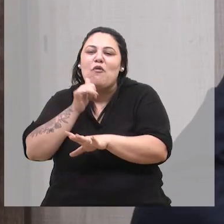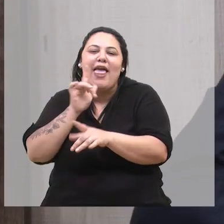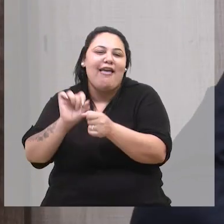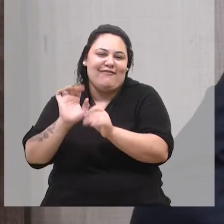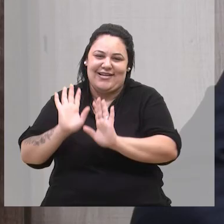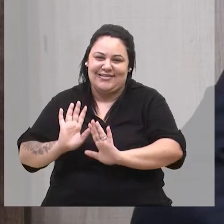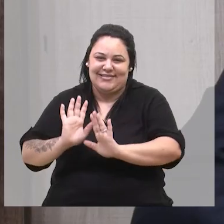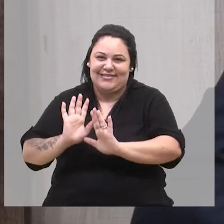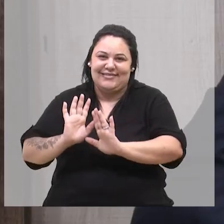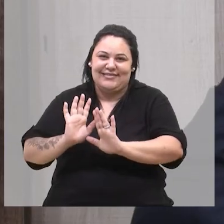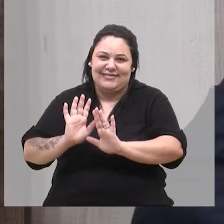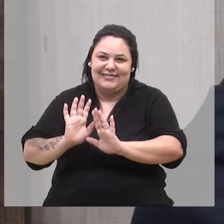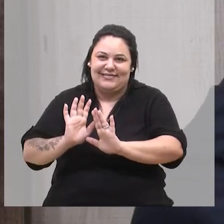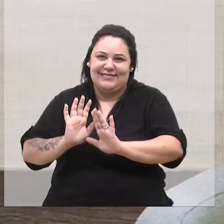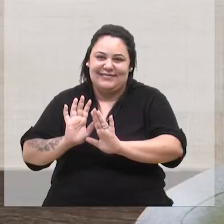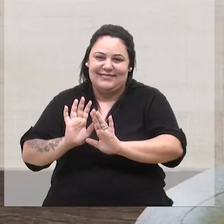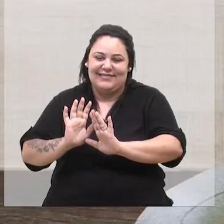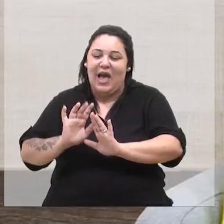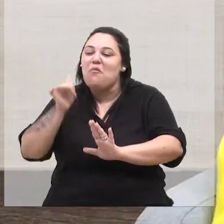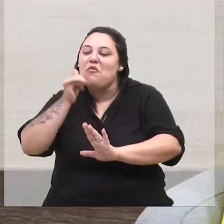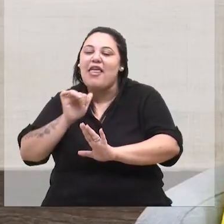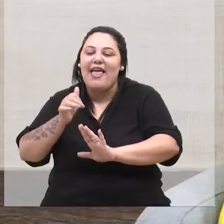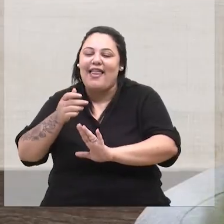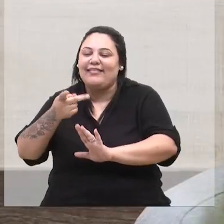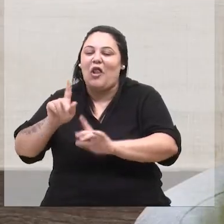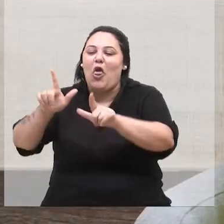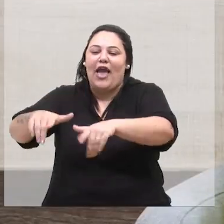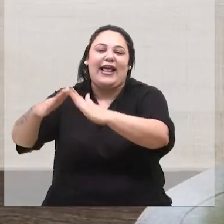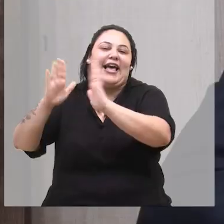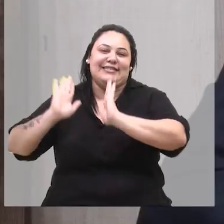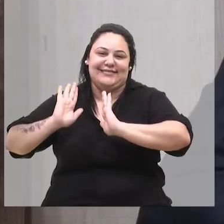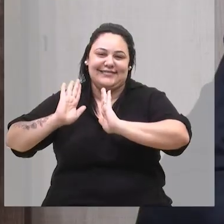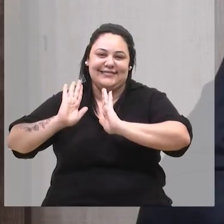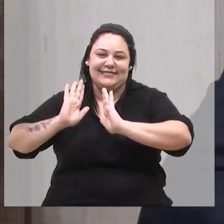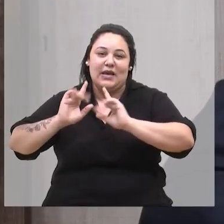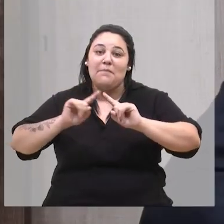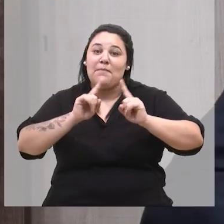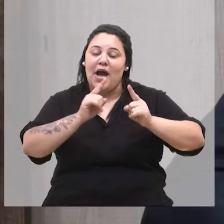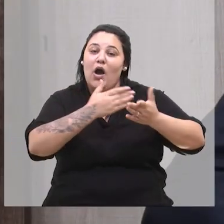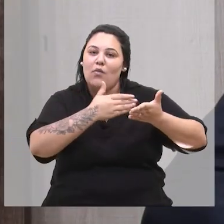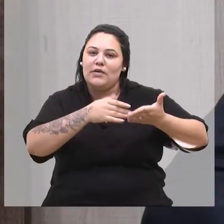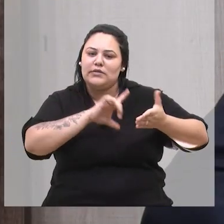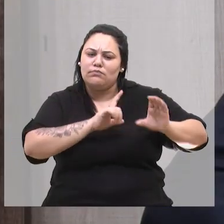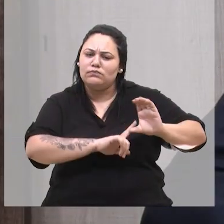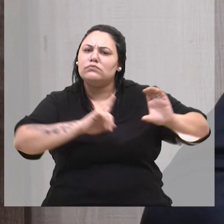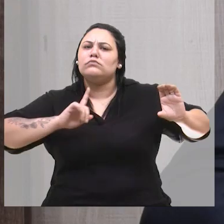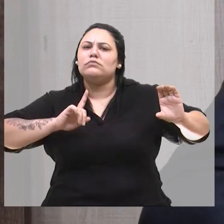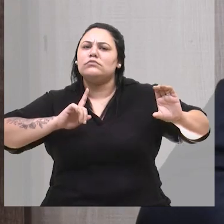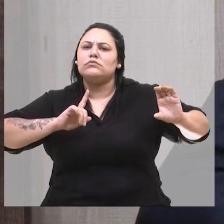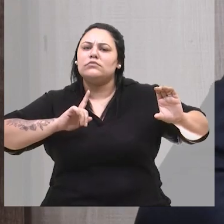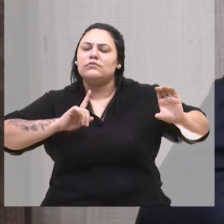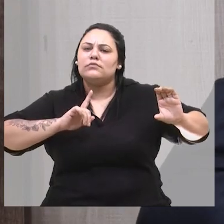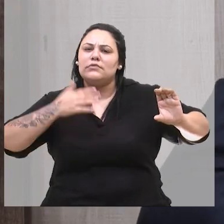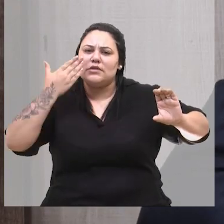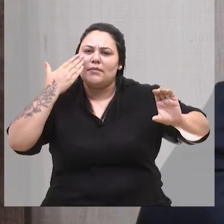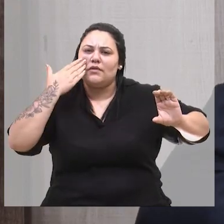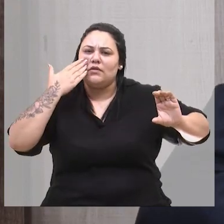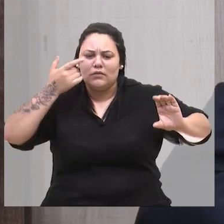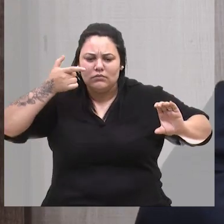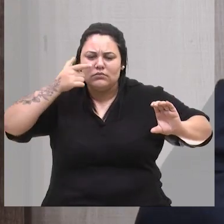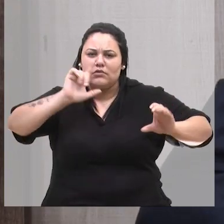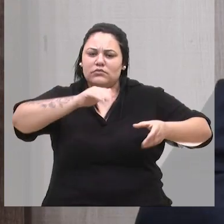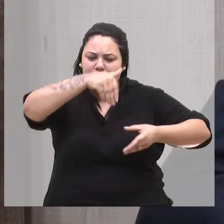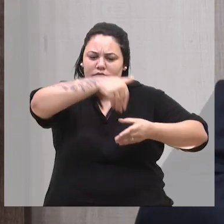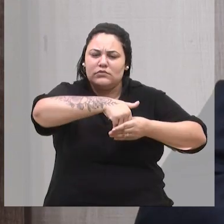mulher ali focada no lar. Esse é o teu lugar. Mas digamos assim, ela começa a ganhar autonomia e projeção social a ponto de se